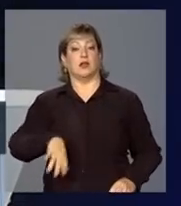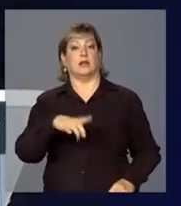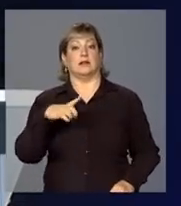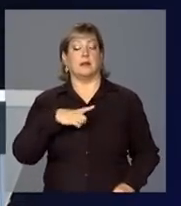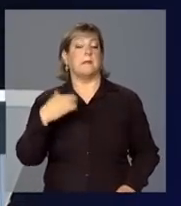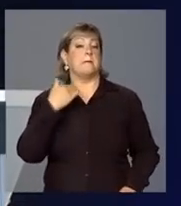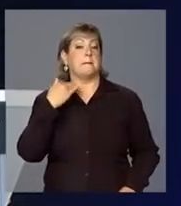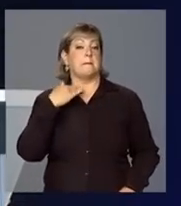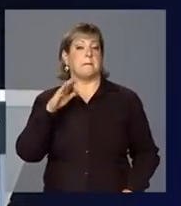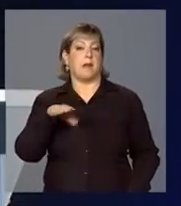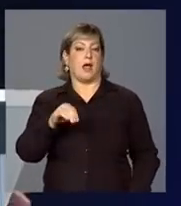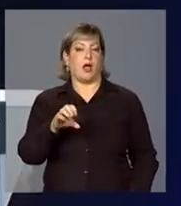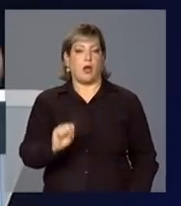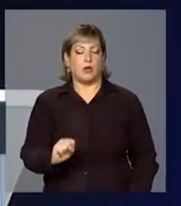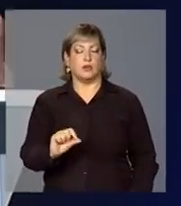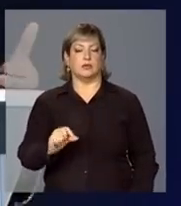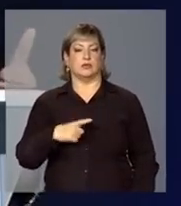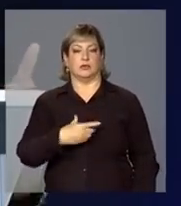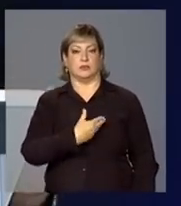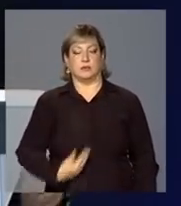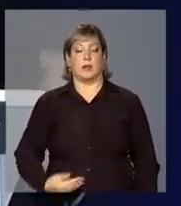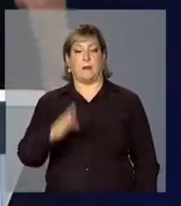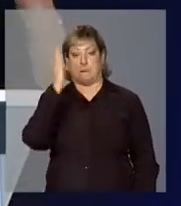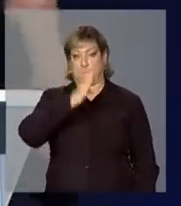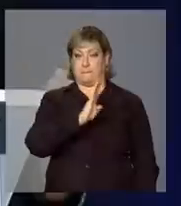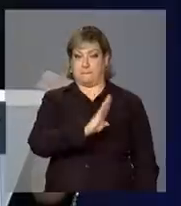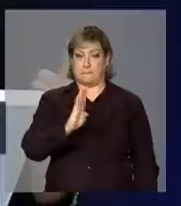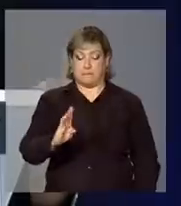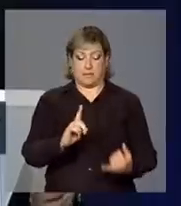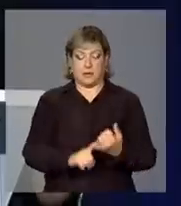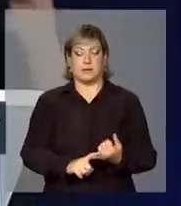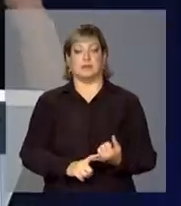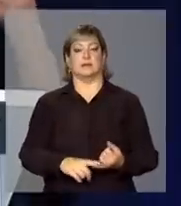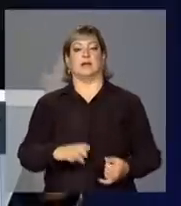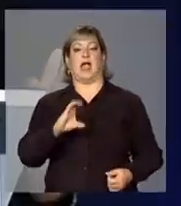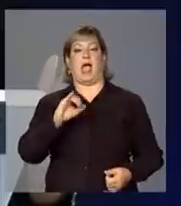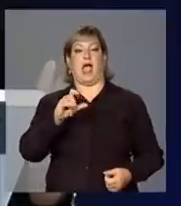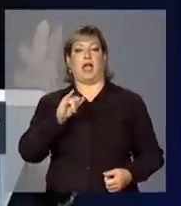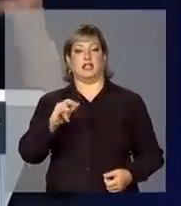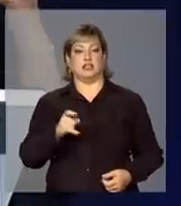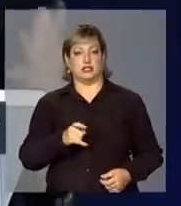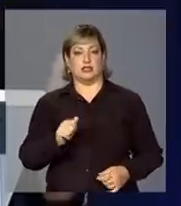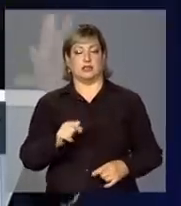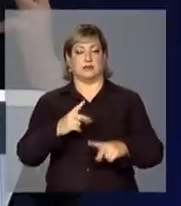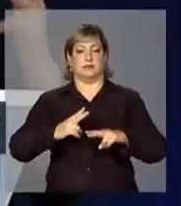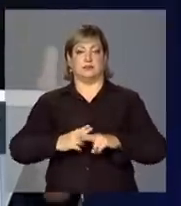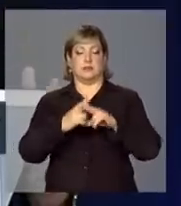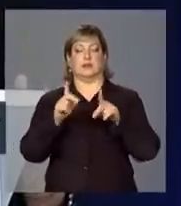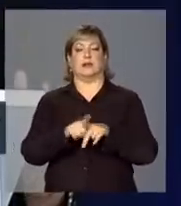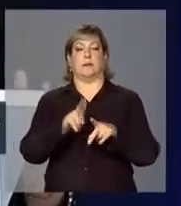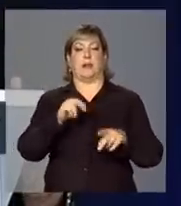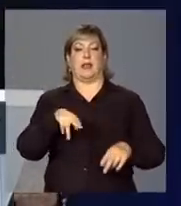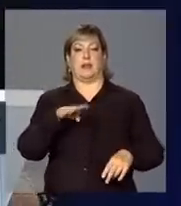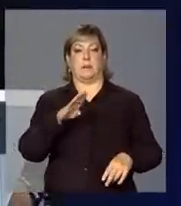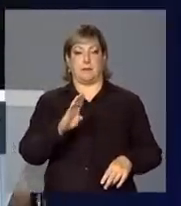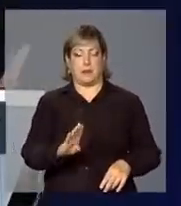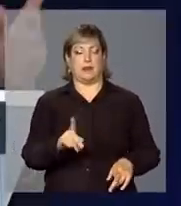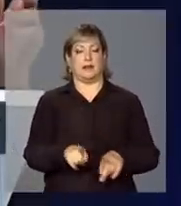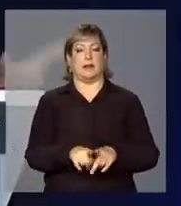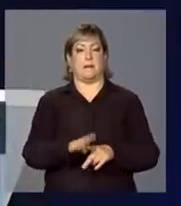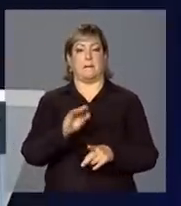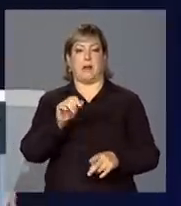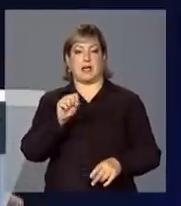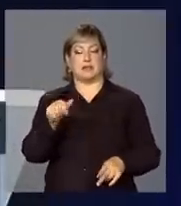bancos públicos, temos o Banco do Brasil, a Caixa Econômica Federal, o BNB, o BAS, o BNDES,